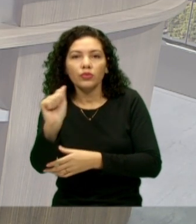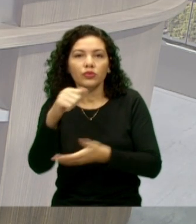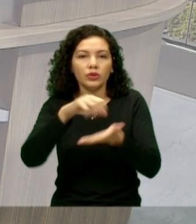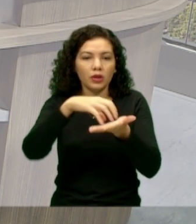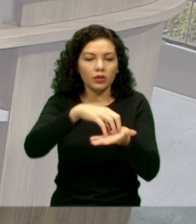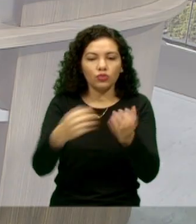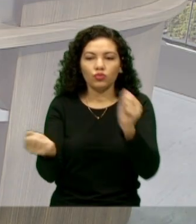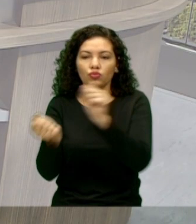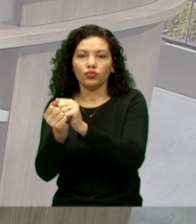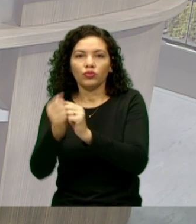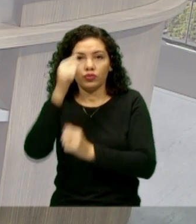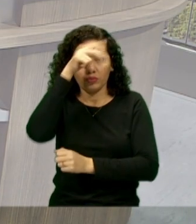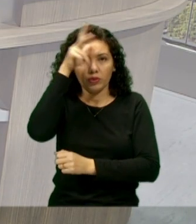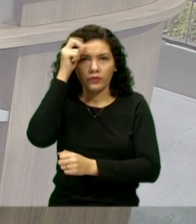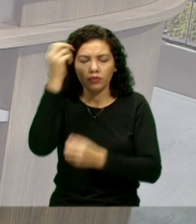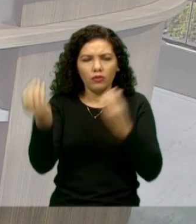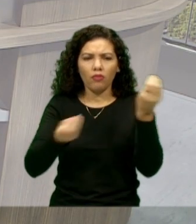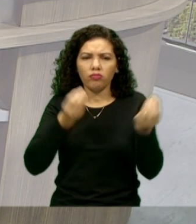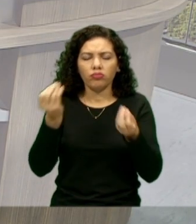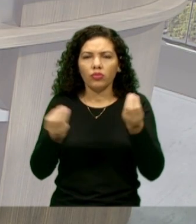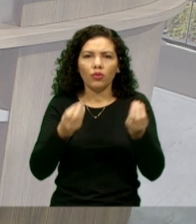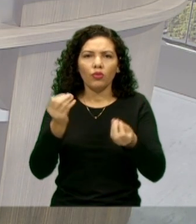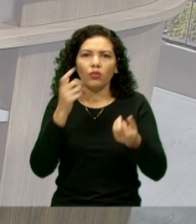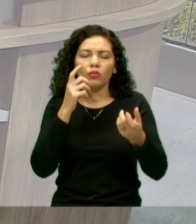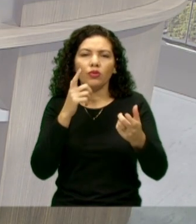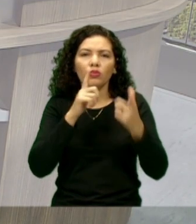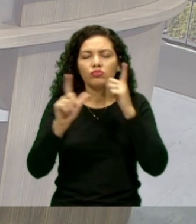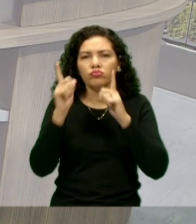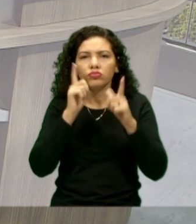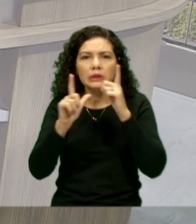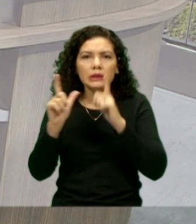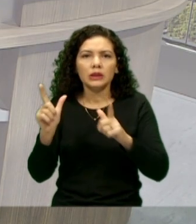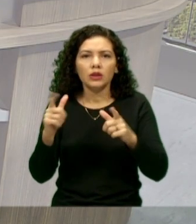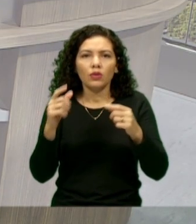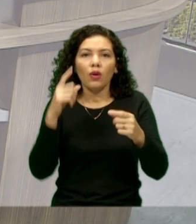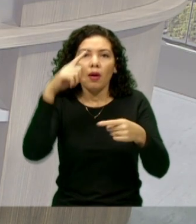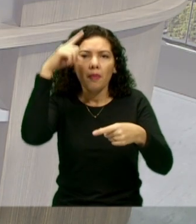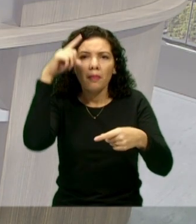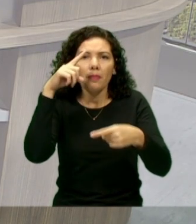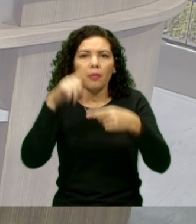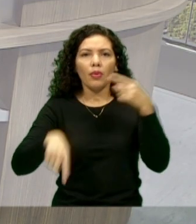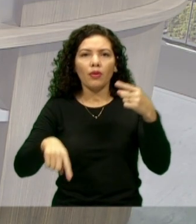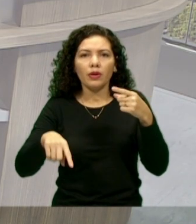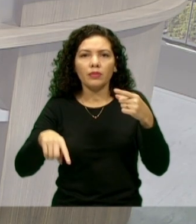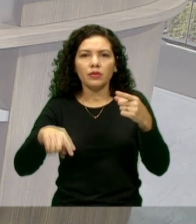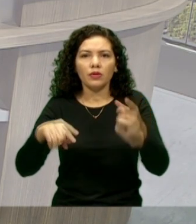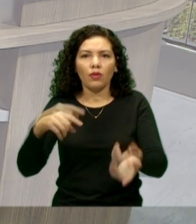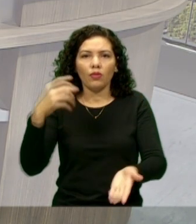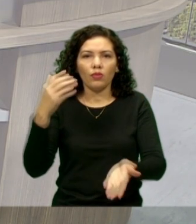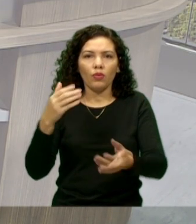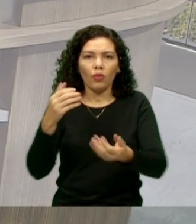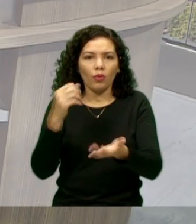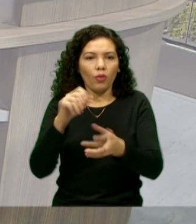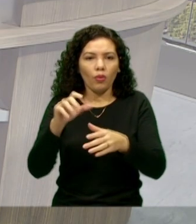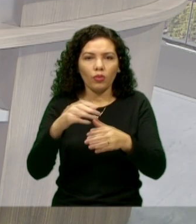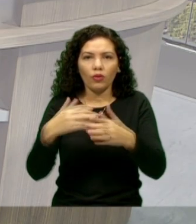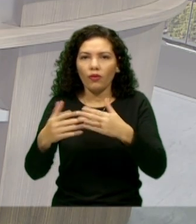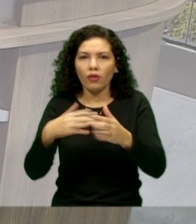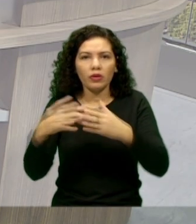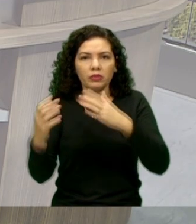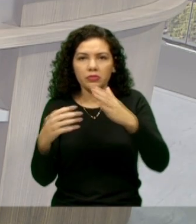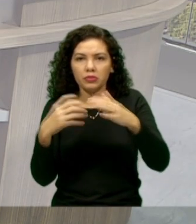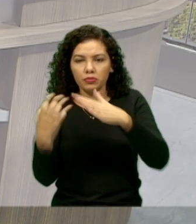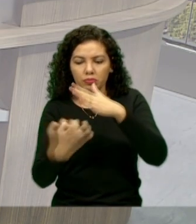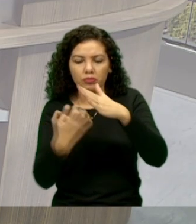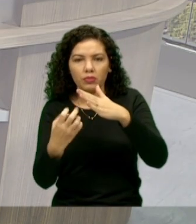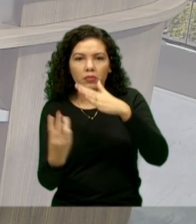resolução, trazendo coisas tão contundentes quanto uma proibição de se fazer qualquer tipo de